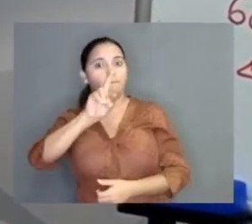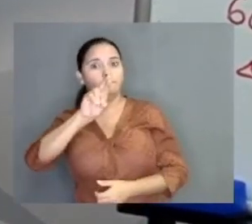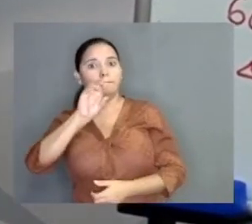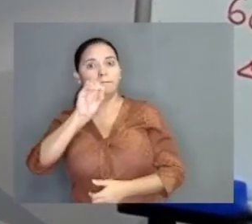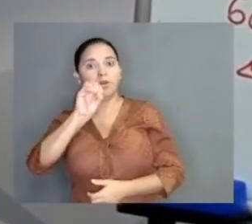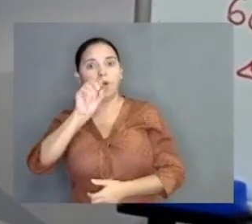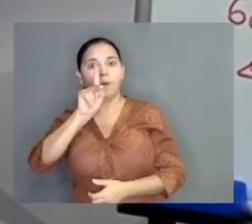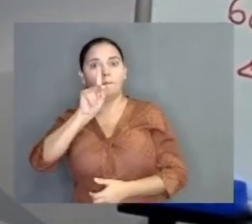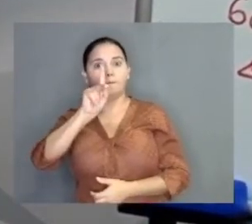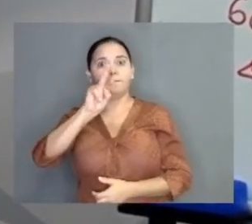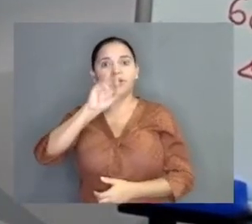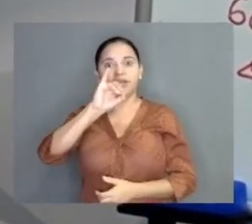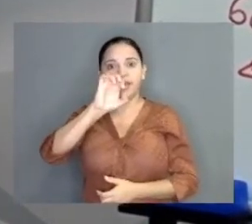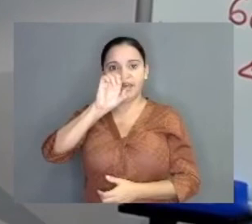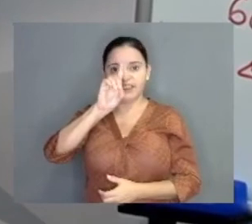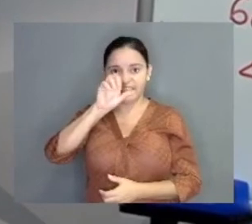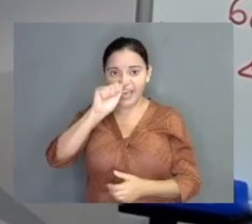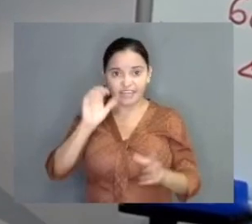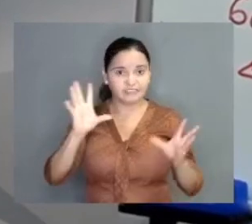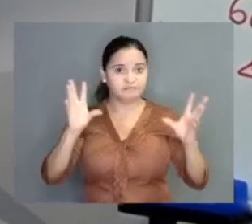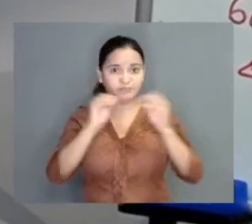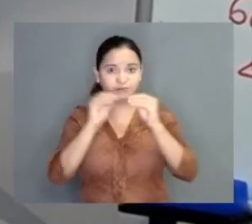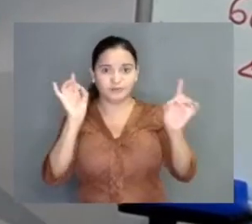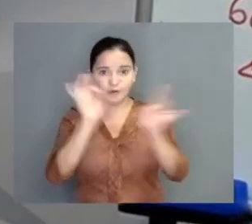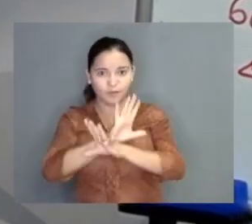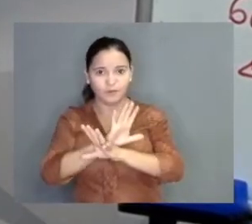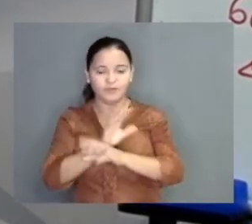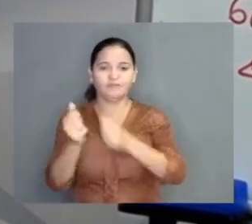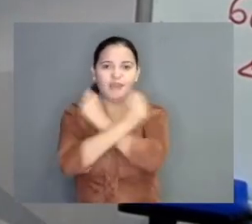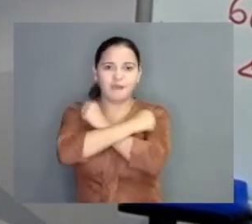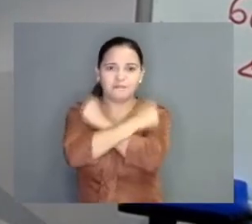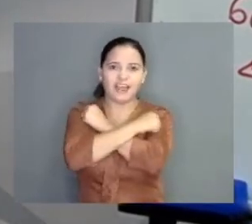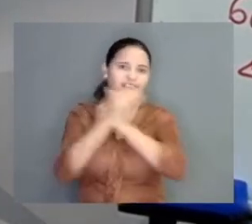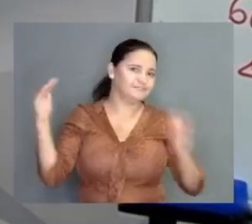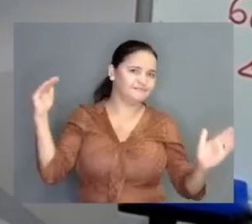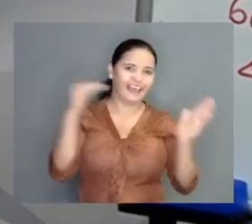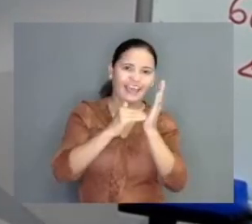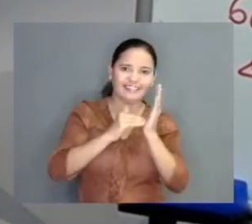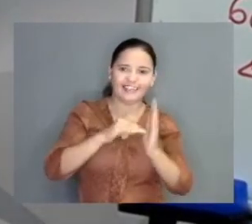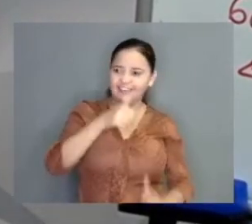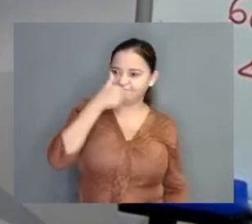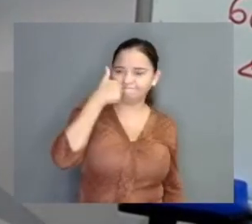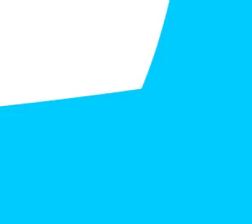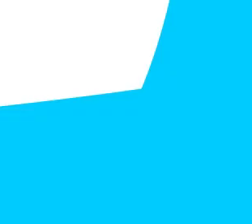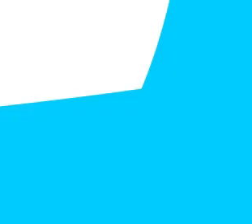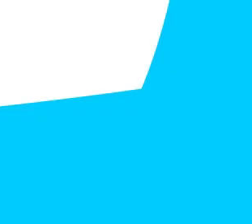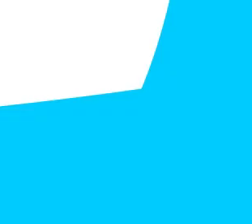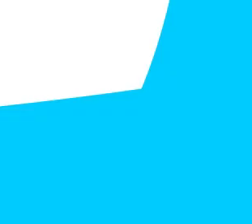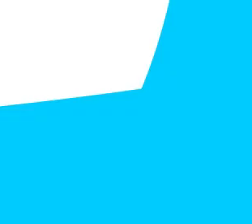Para vocês, um grande abraço e até a próxima aula. Valeu!